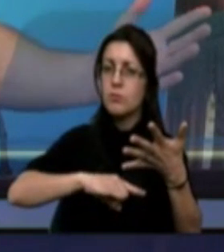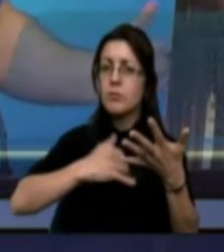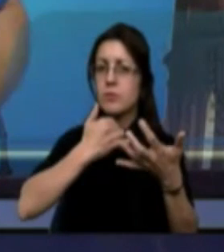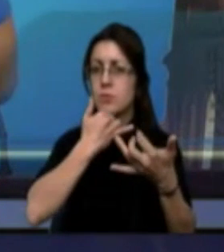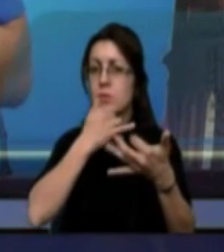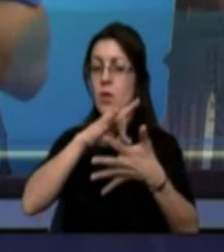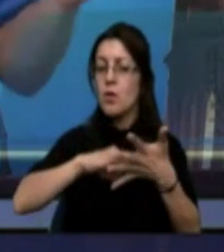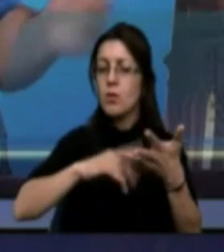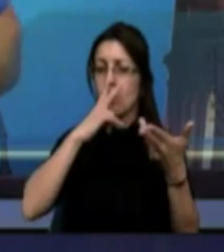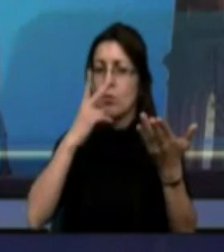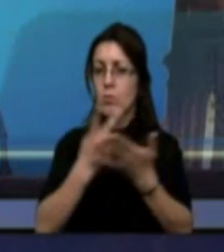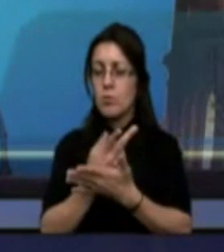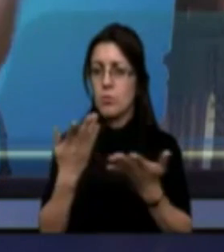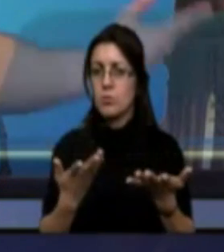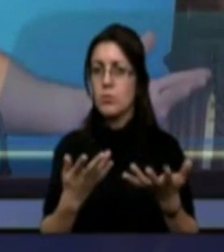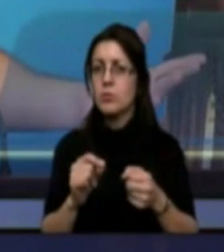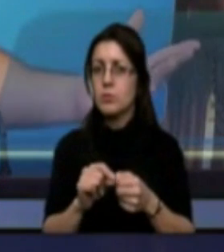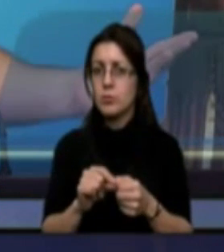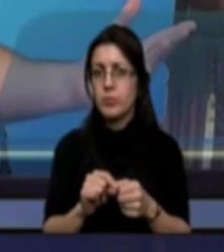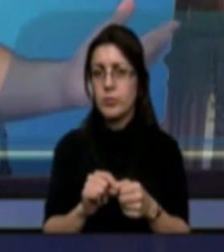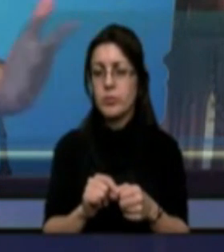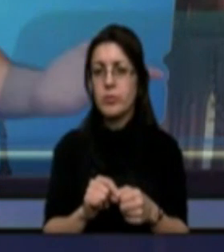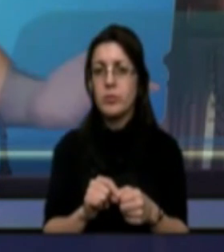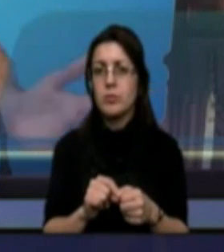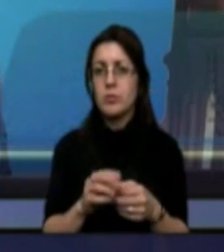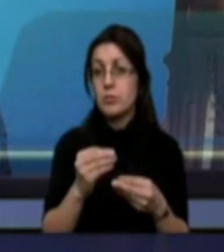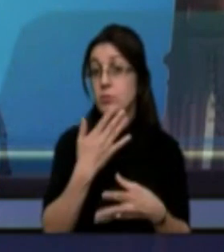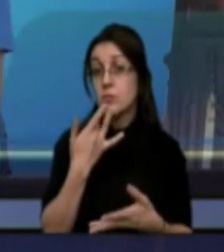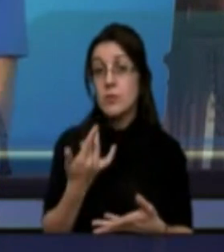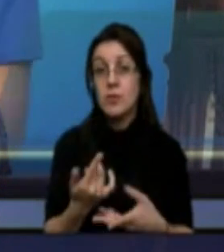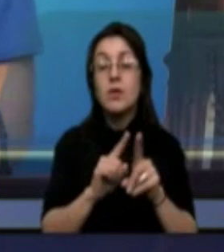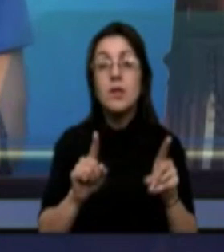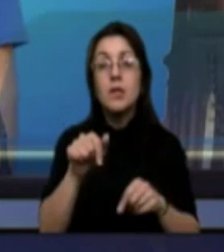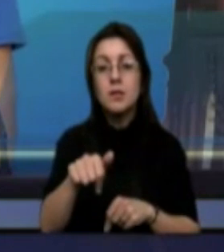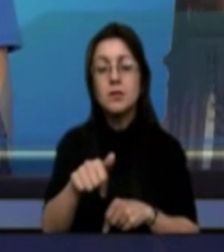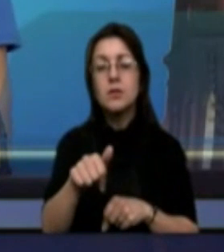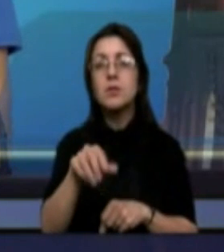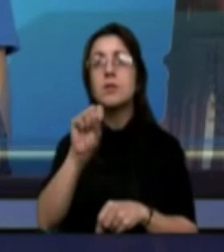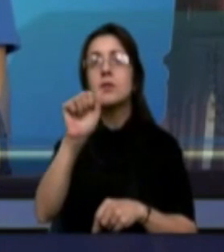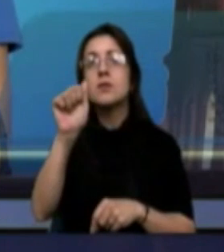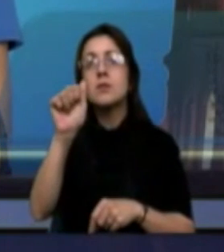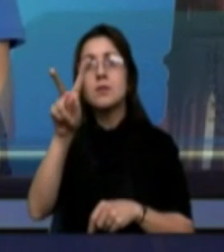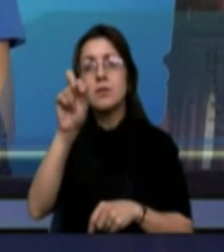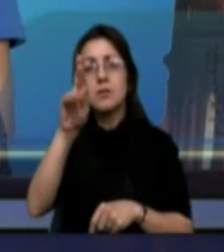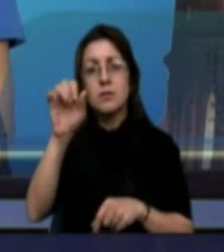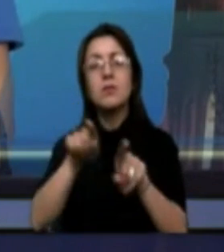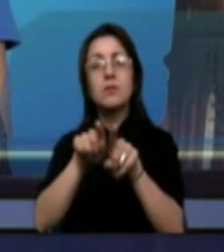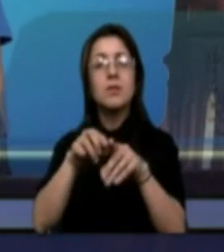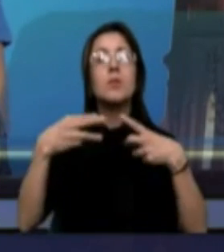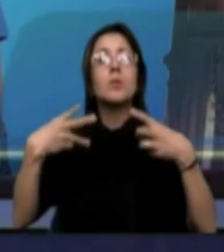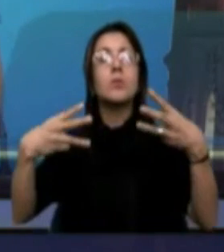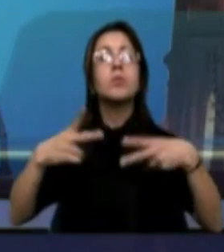a contratação, da forma como ele é feita, é muito fácil. Só que esse senhor, o Savariz, está sendo investigado pelo